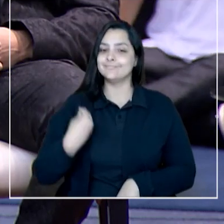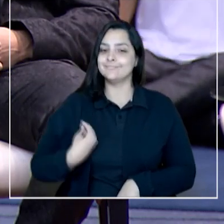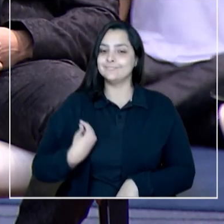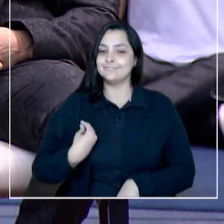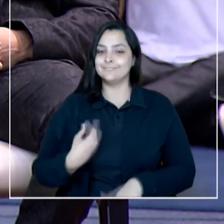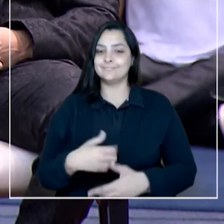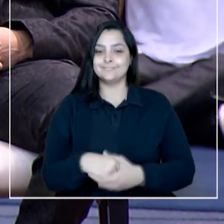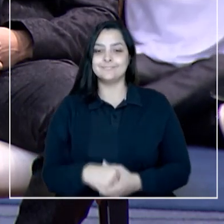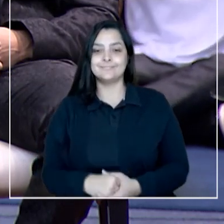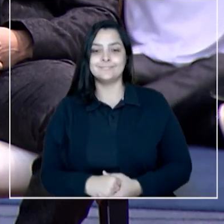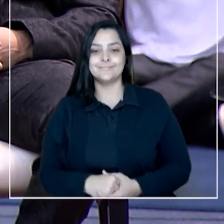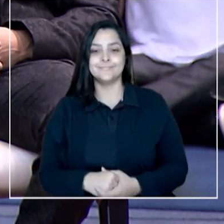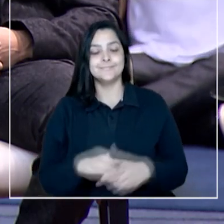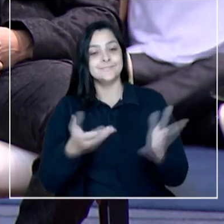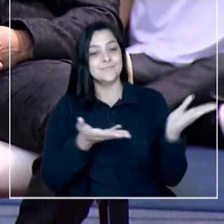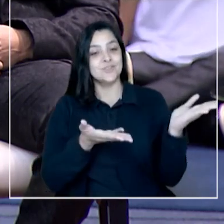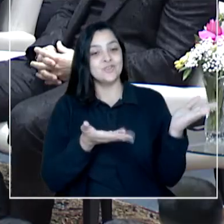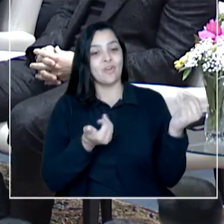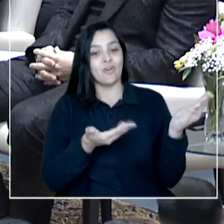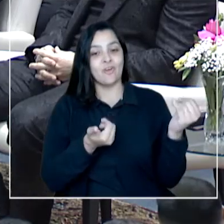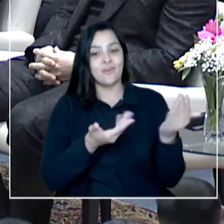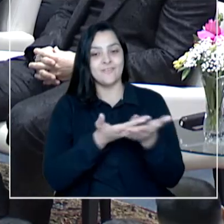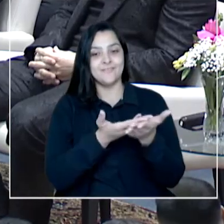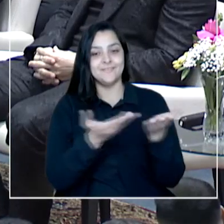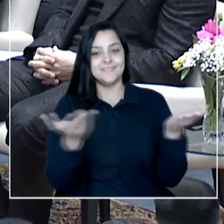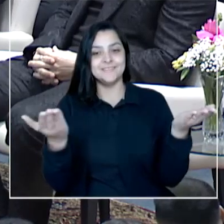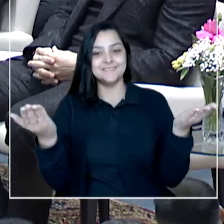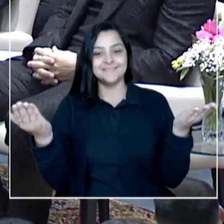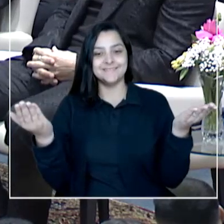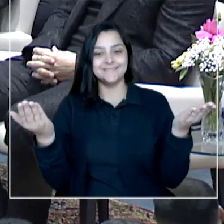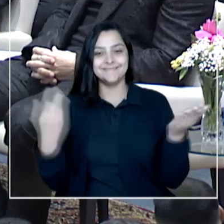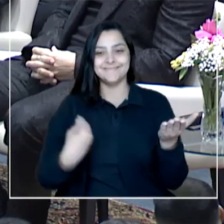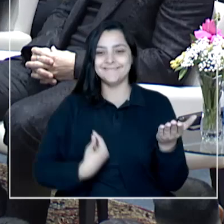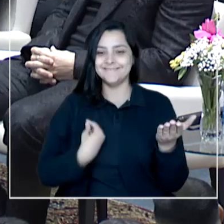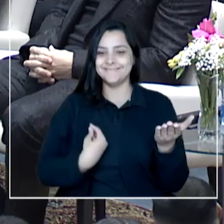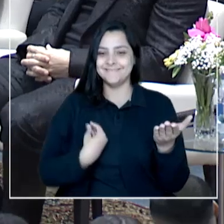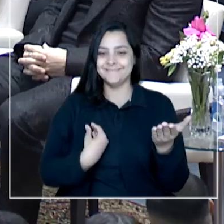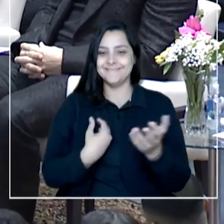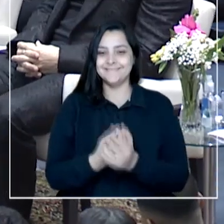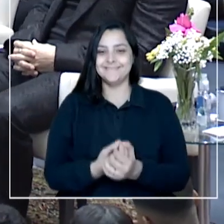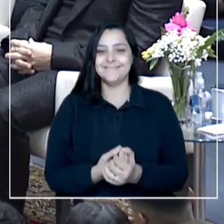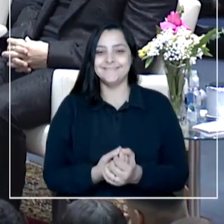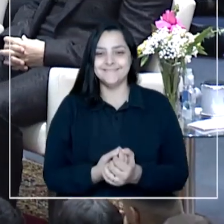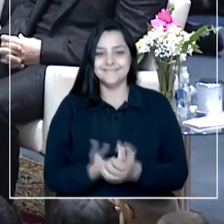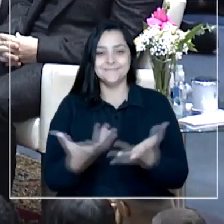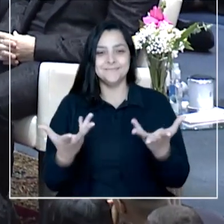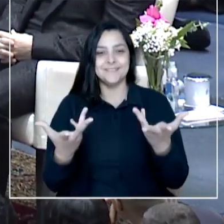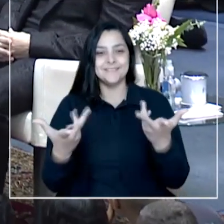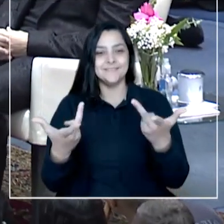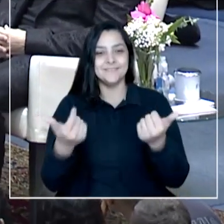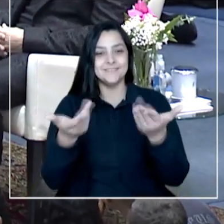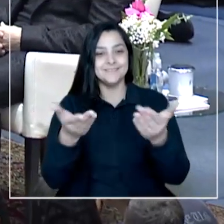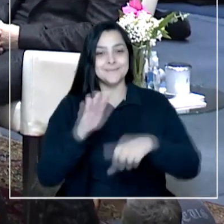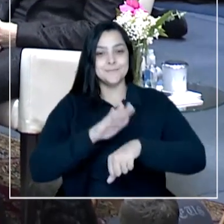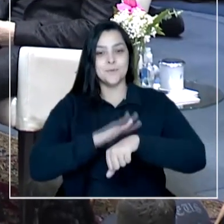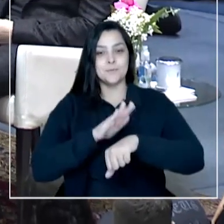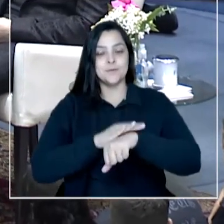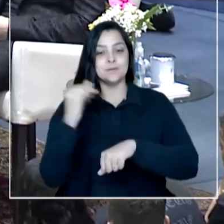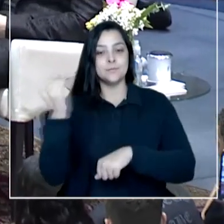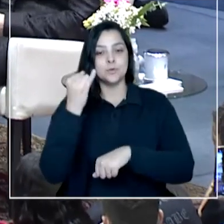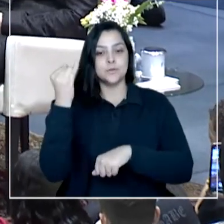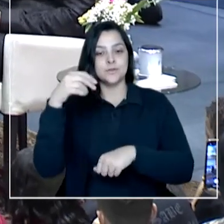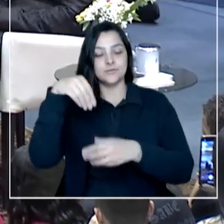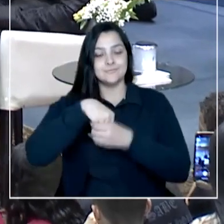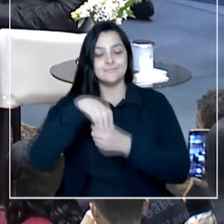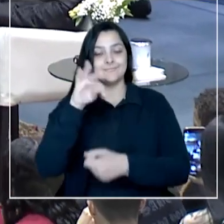os nossos jovens, as nossas jovens, né, que trazem essa energia maravilhosa para esse momento tão importante para o nosso tribunal.